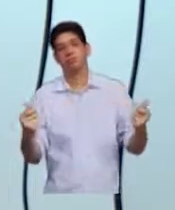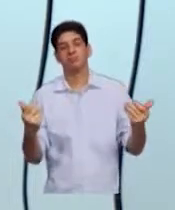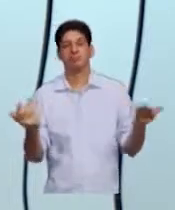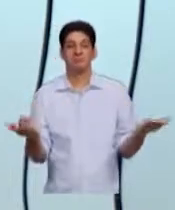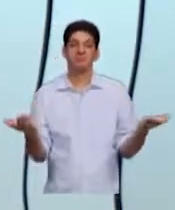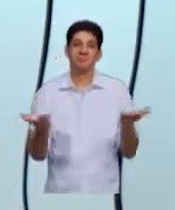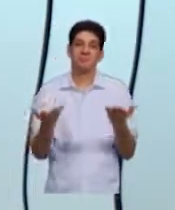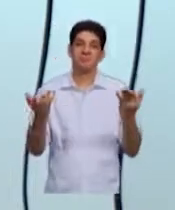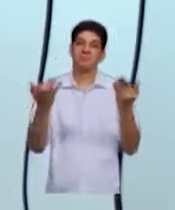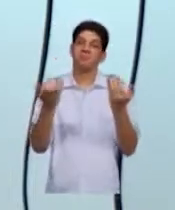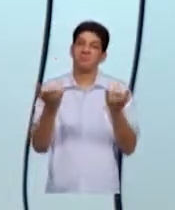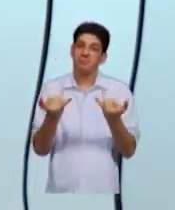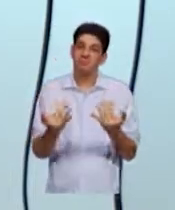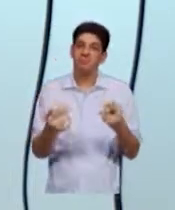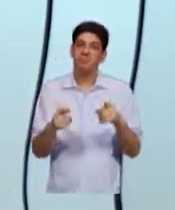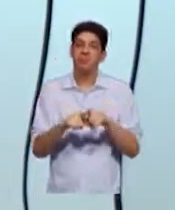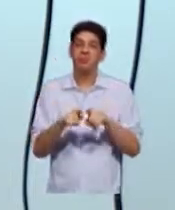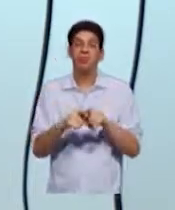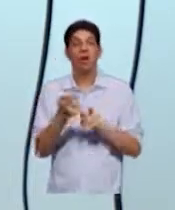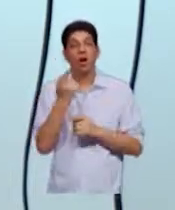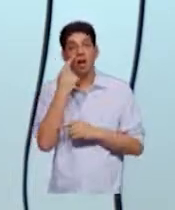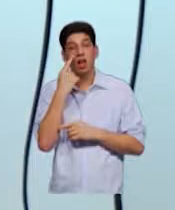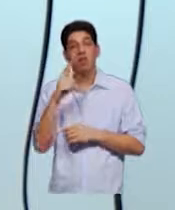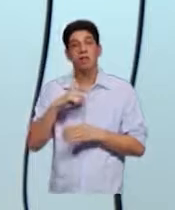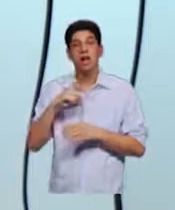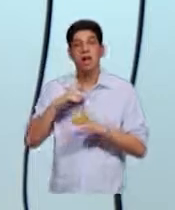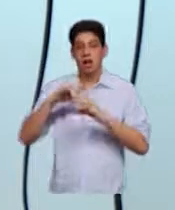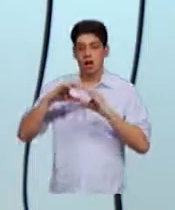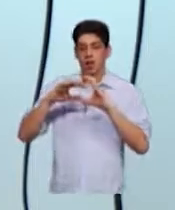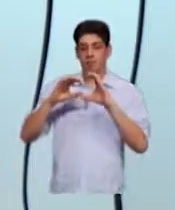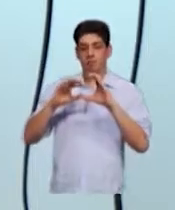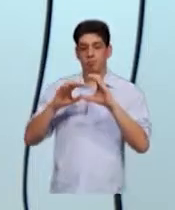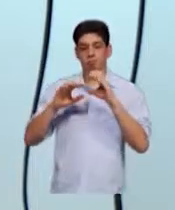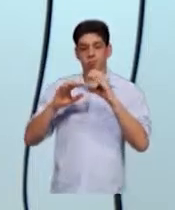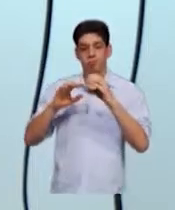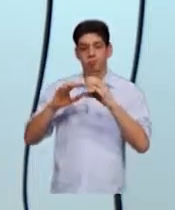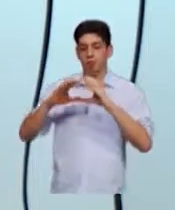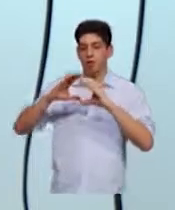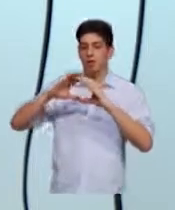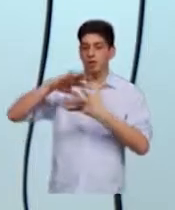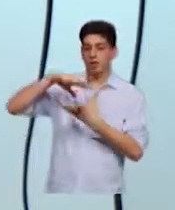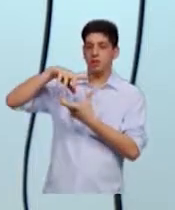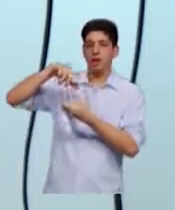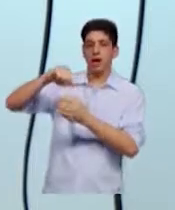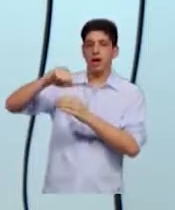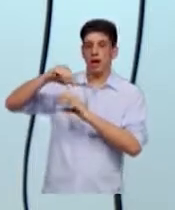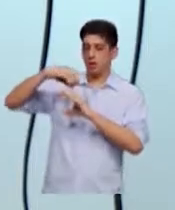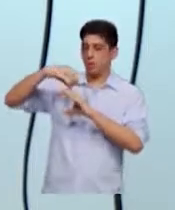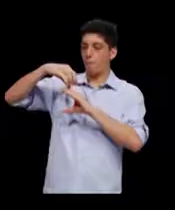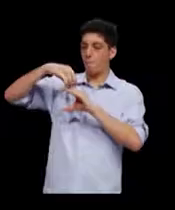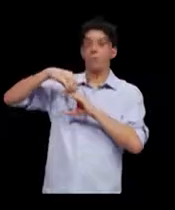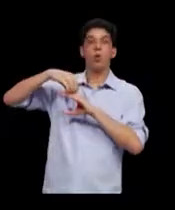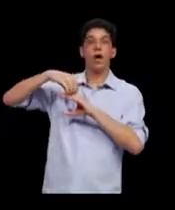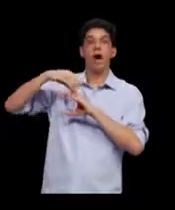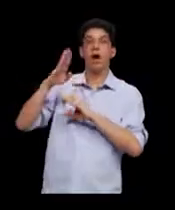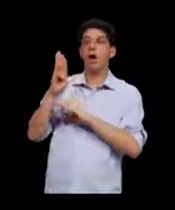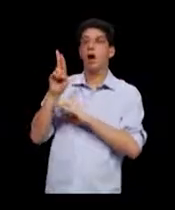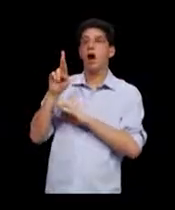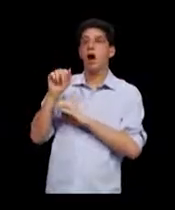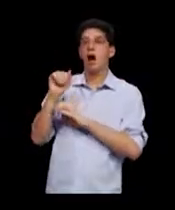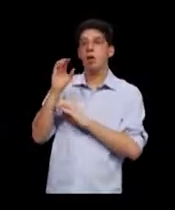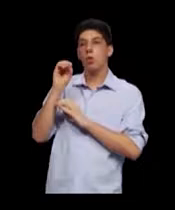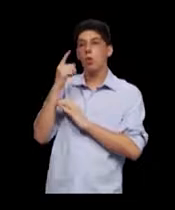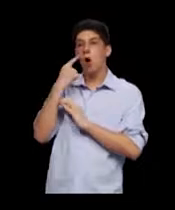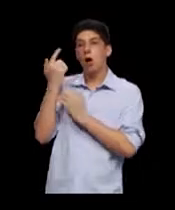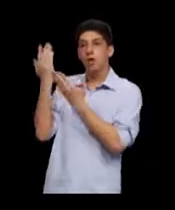melhor sobre isso. Então, o buraco da camada de ozônio, ele significa que existe uma